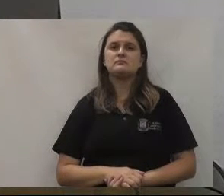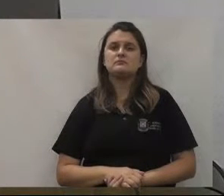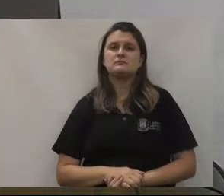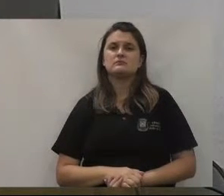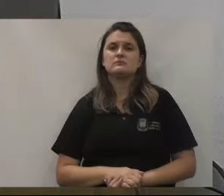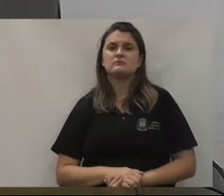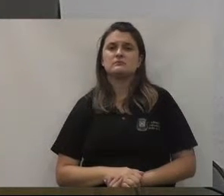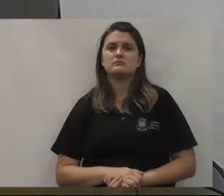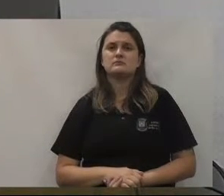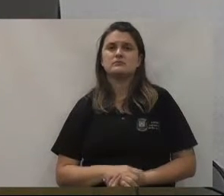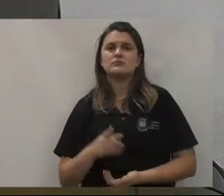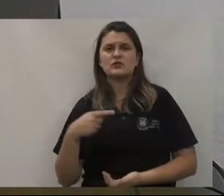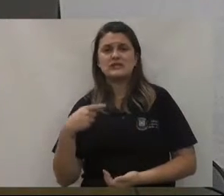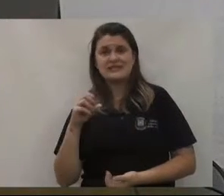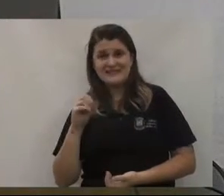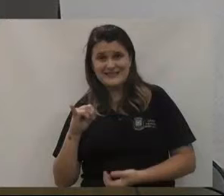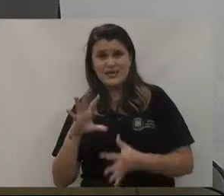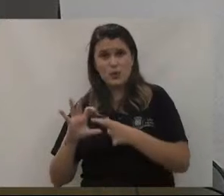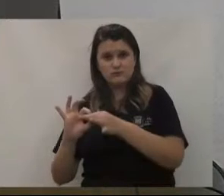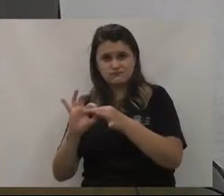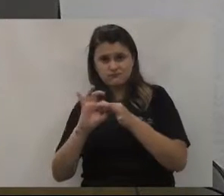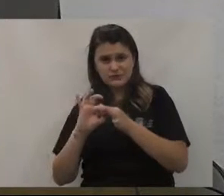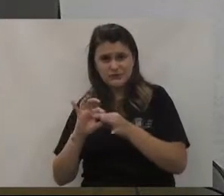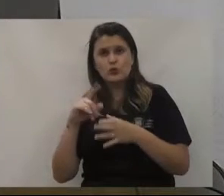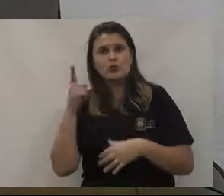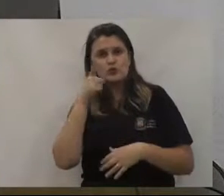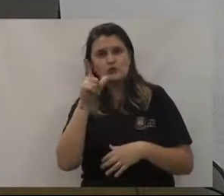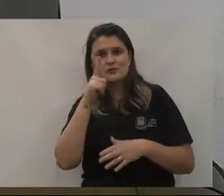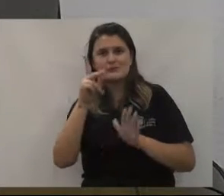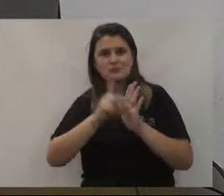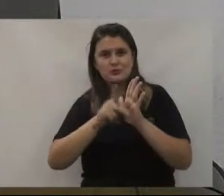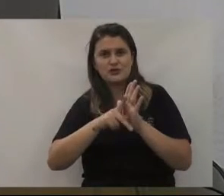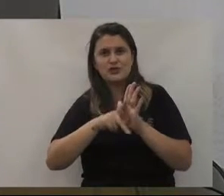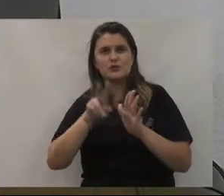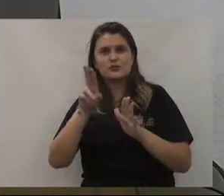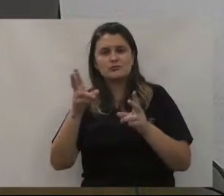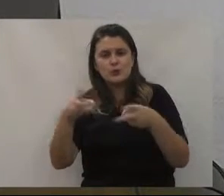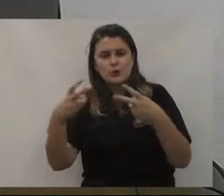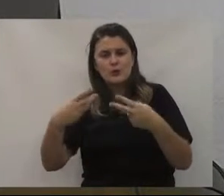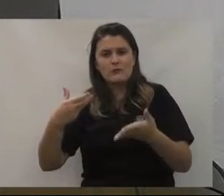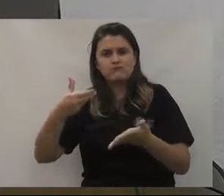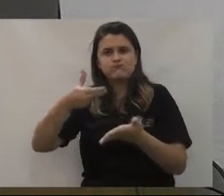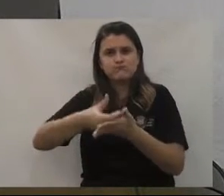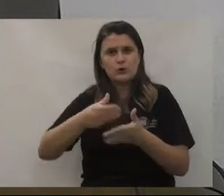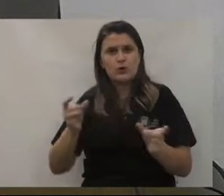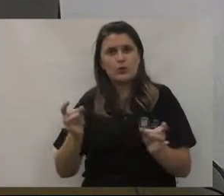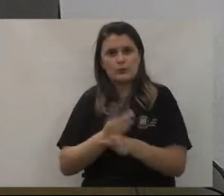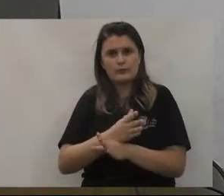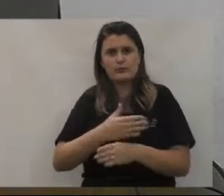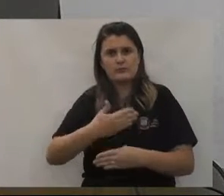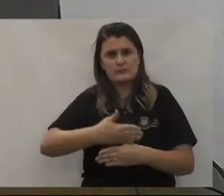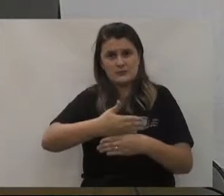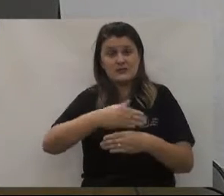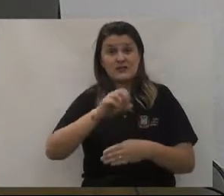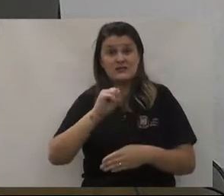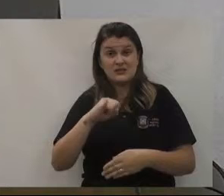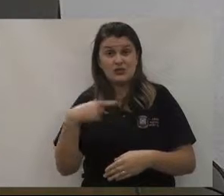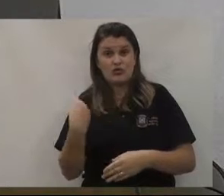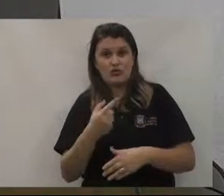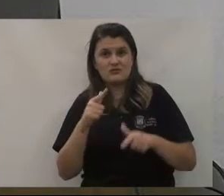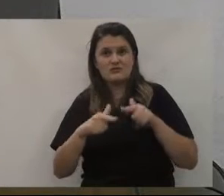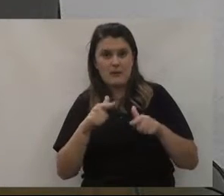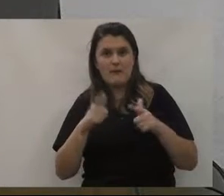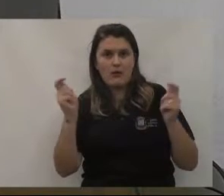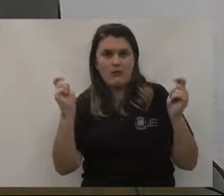Com a união de todos, poderemos conseguir um projeto e as verbas necessárias para a conclusão da obra, caso o nosso trabalho